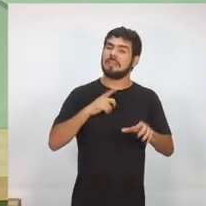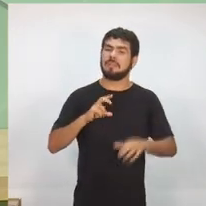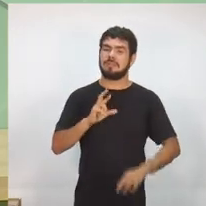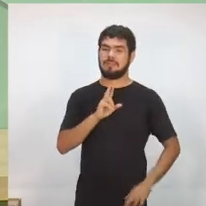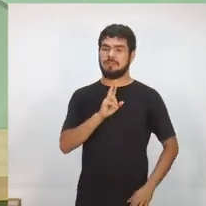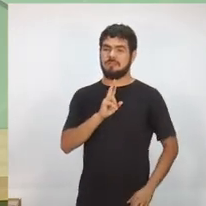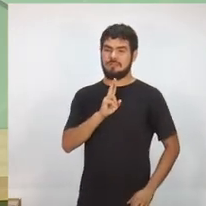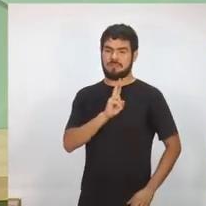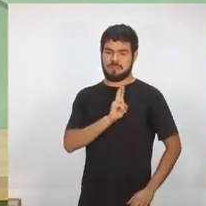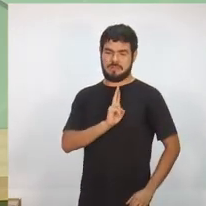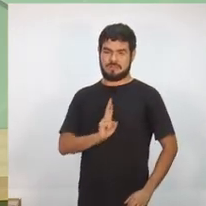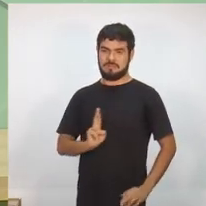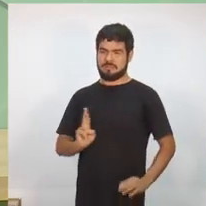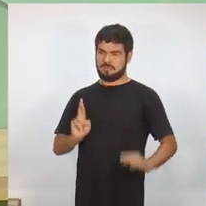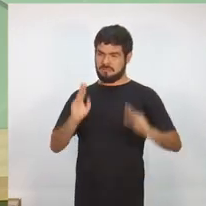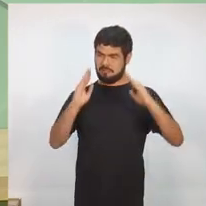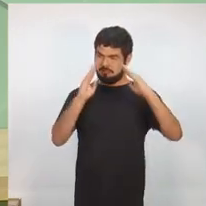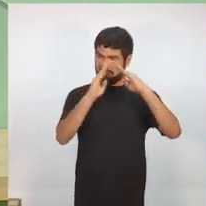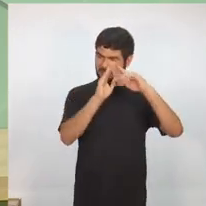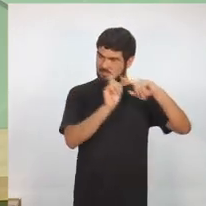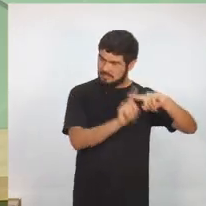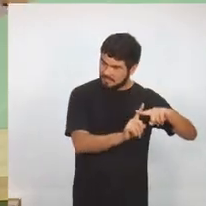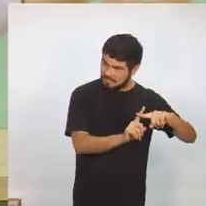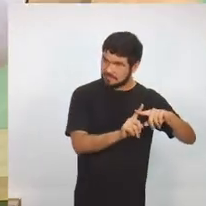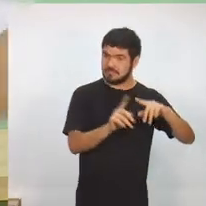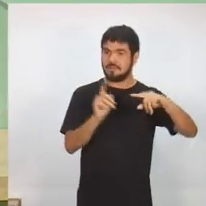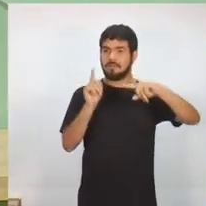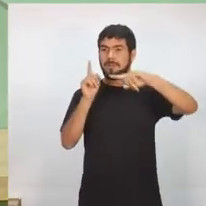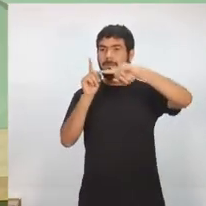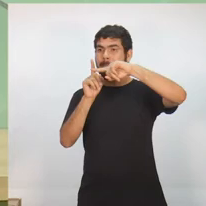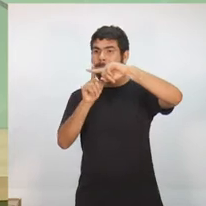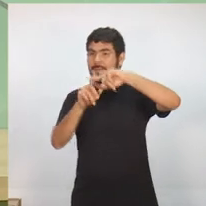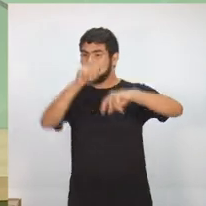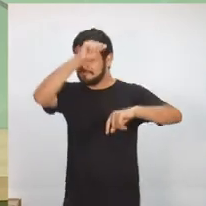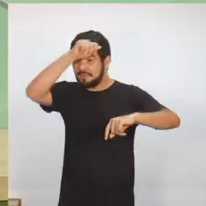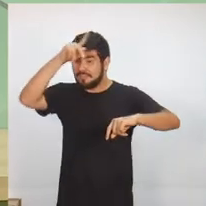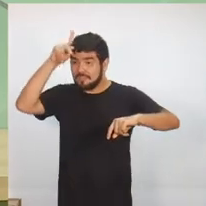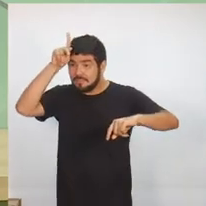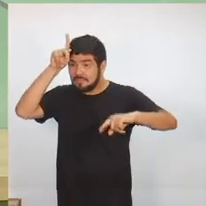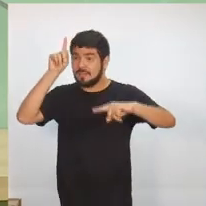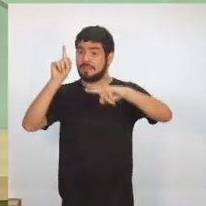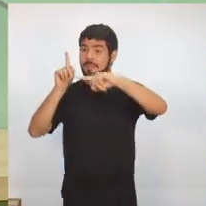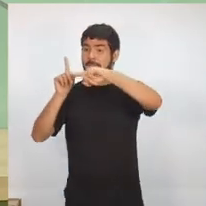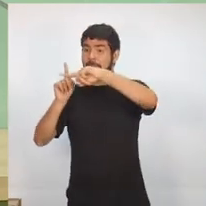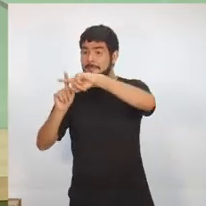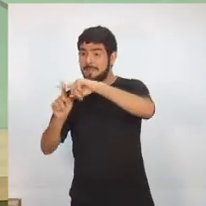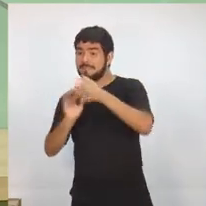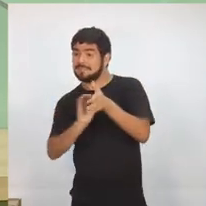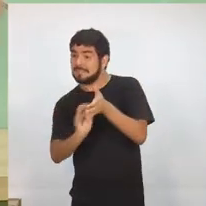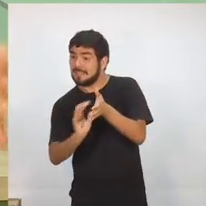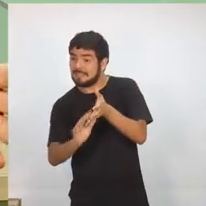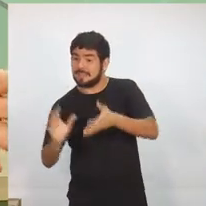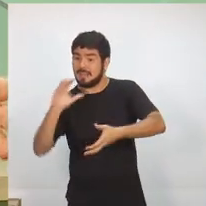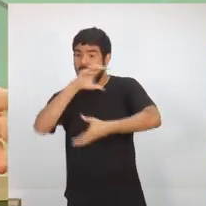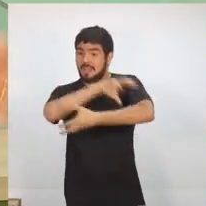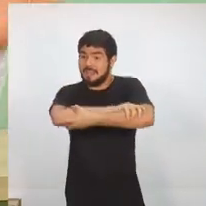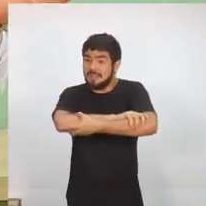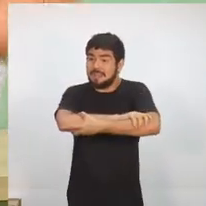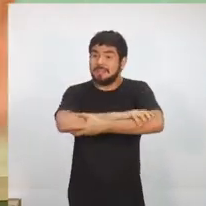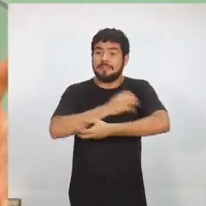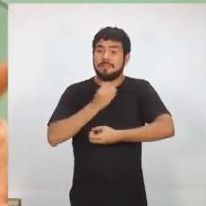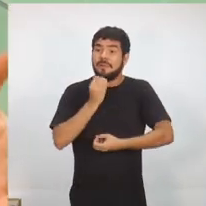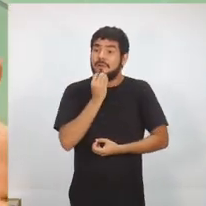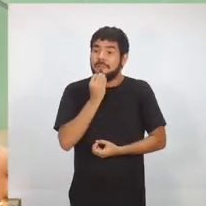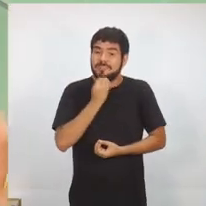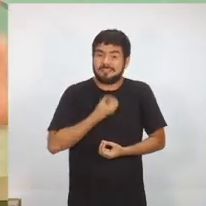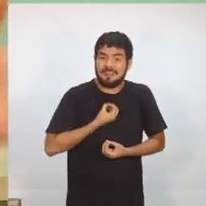religiosas, envolve as prefeituras, envolve todas as secretarias afim, para que possamos oferecer oportunidade para